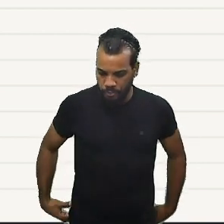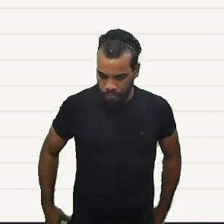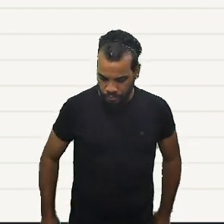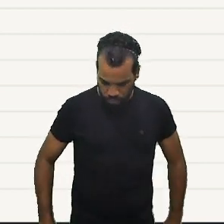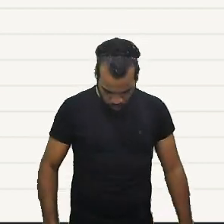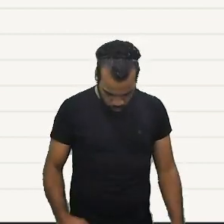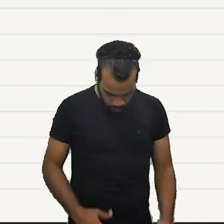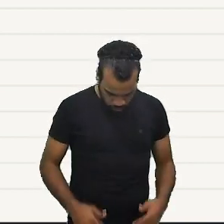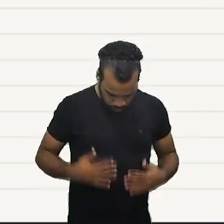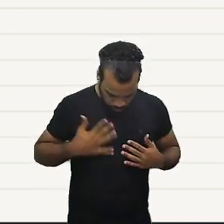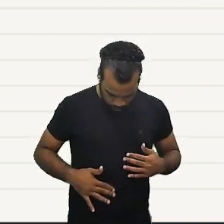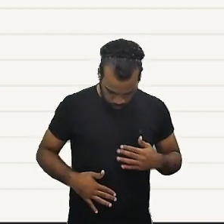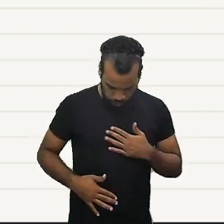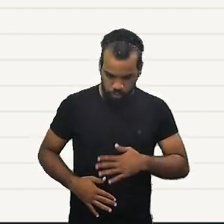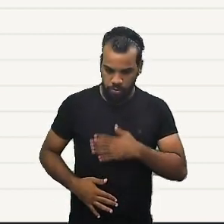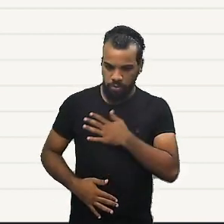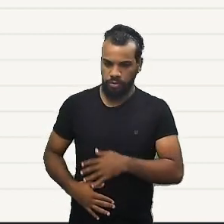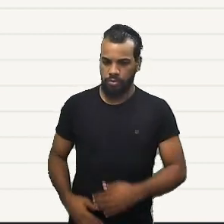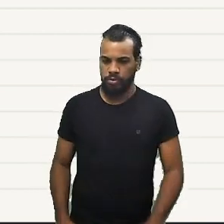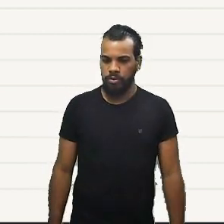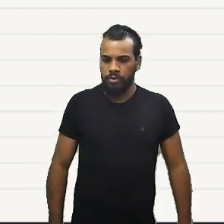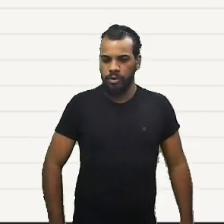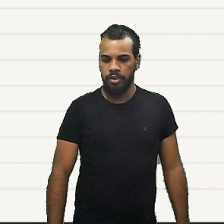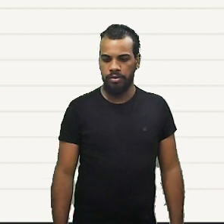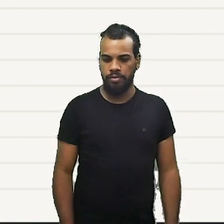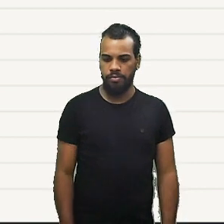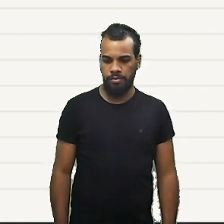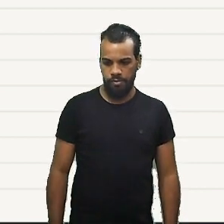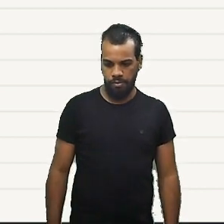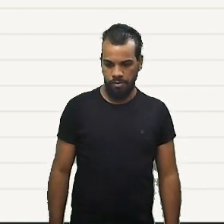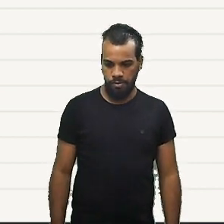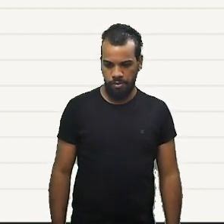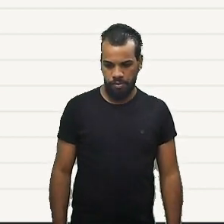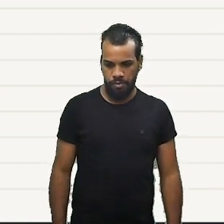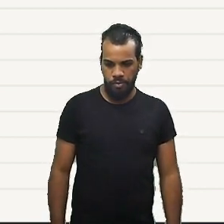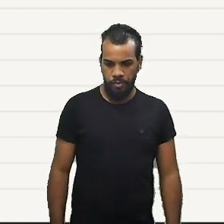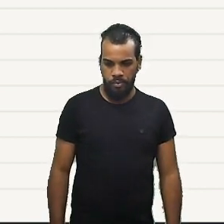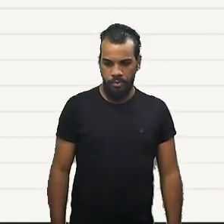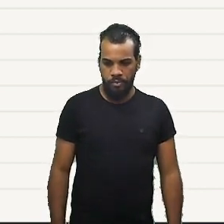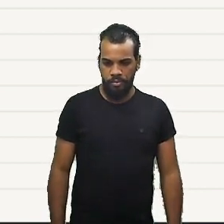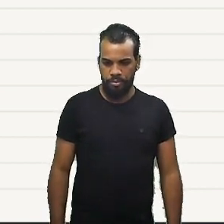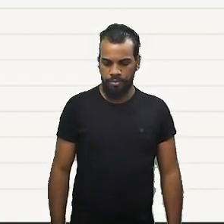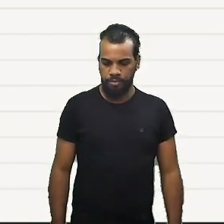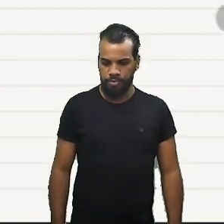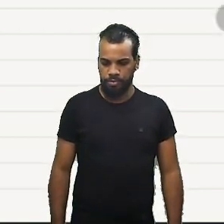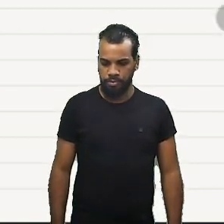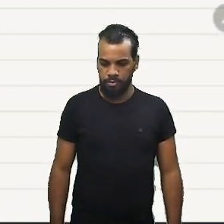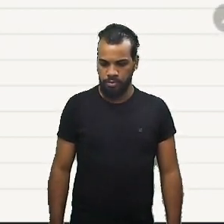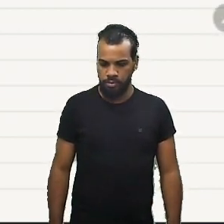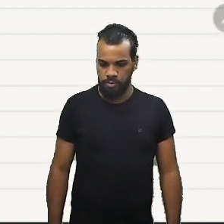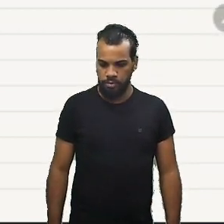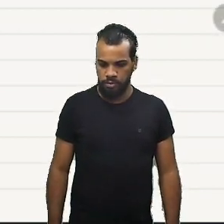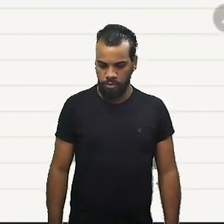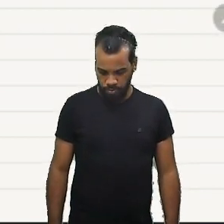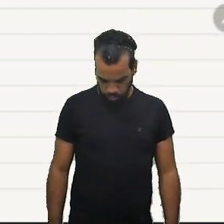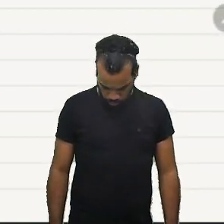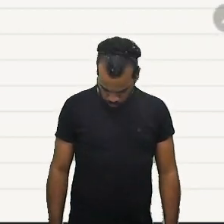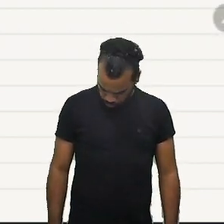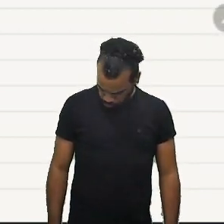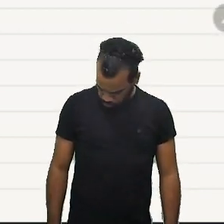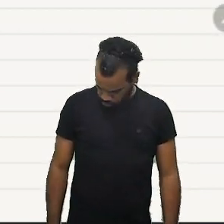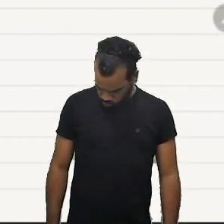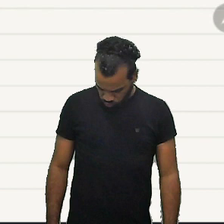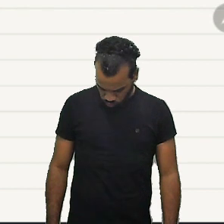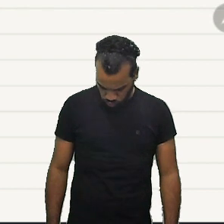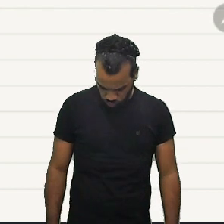e anaeróbio. Aí vocês tomem cuidado que assim, quando você trabalha com essa coisa do anaeróbio, o anaeróbio